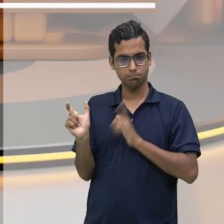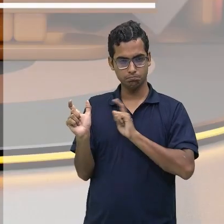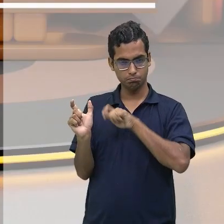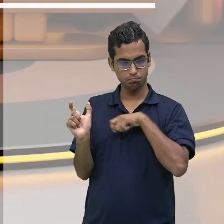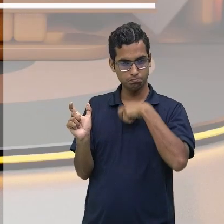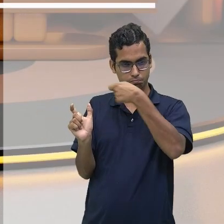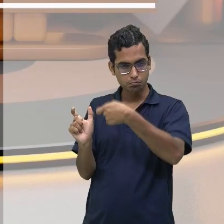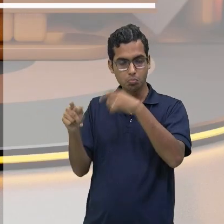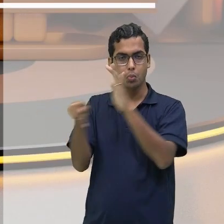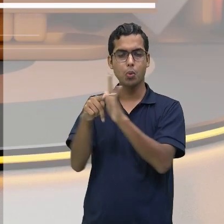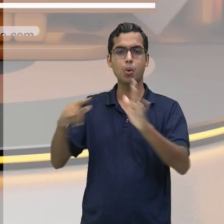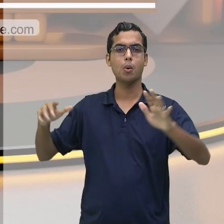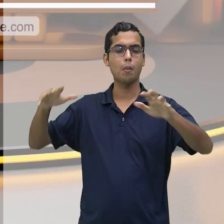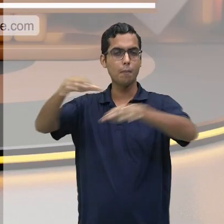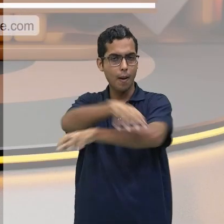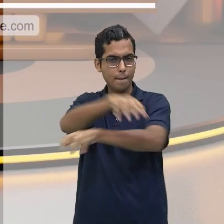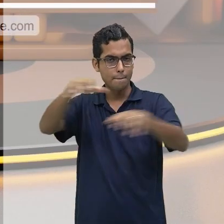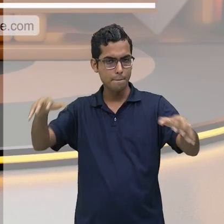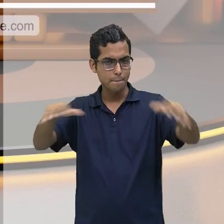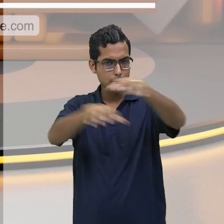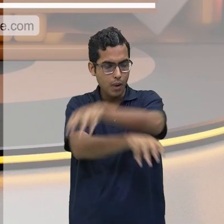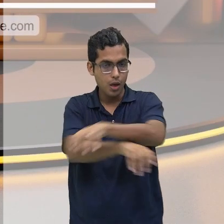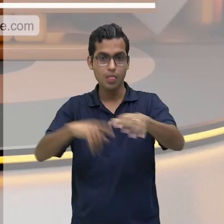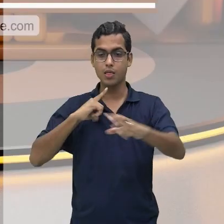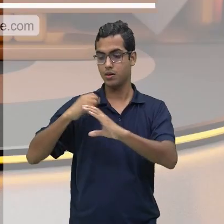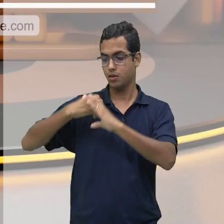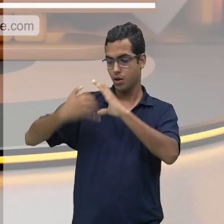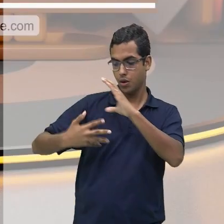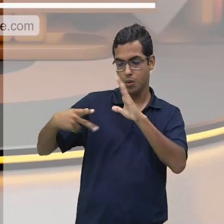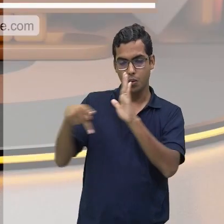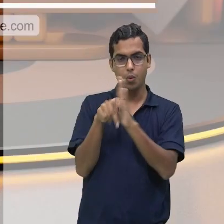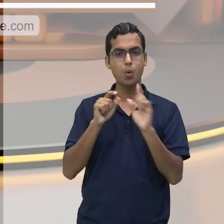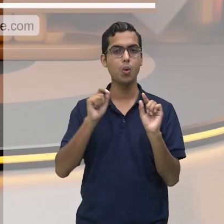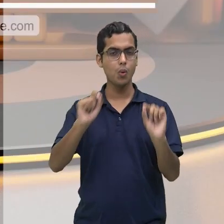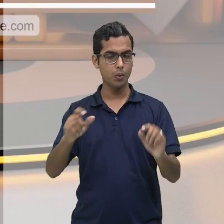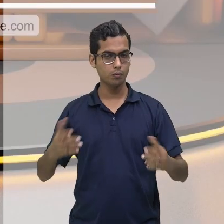bioma, gente, ele acaba tendo ali características, né?